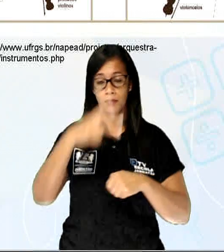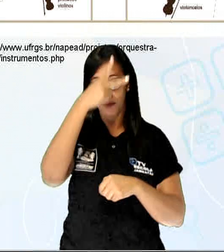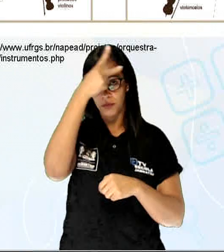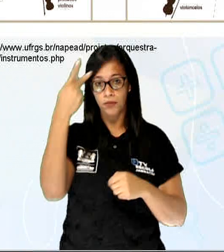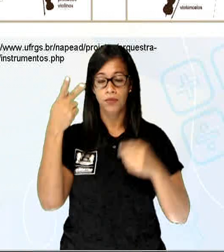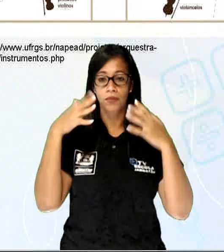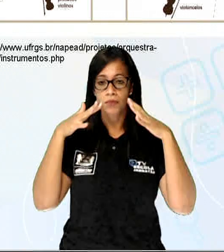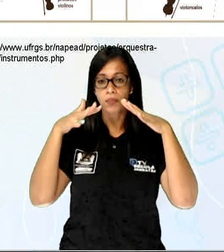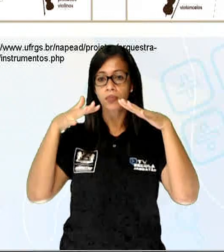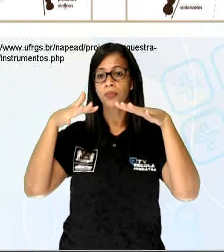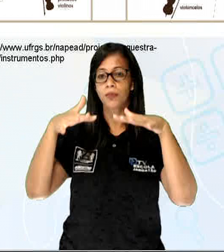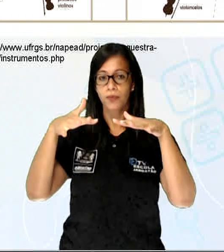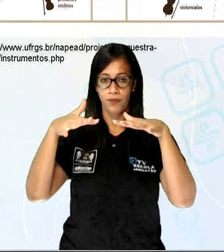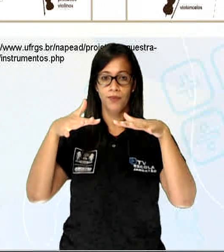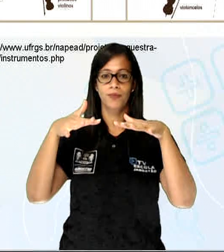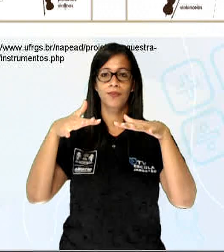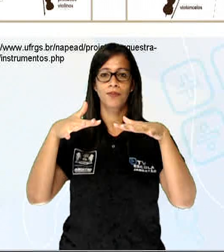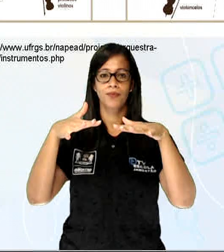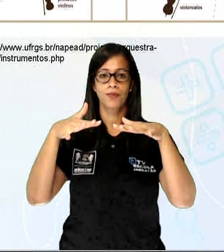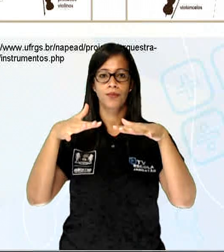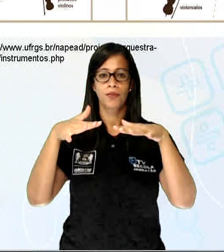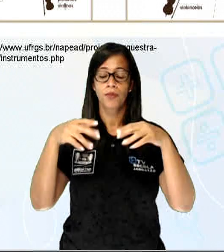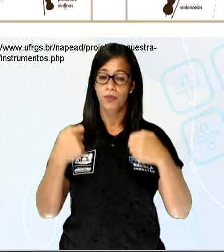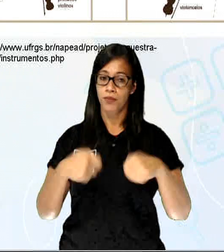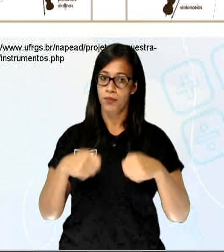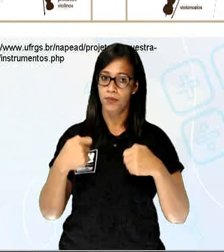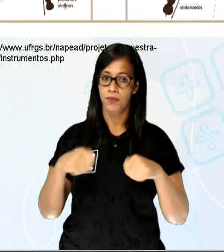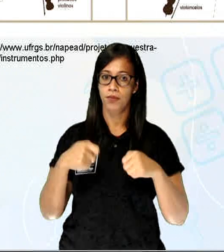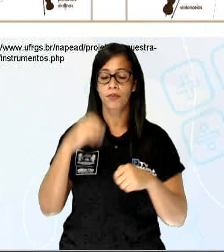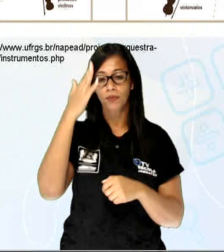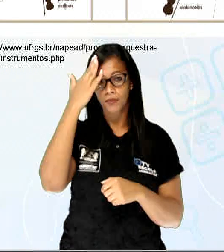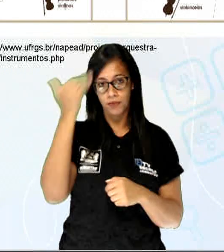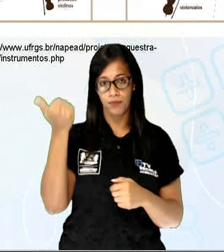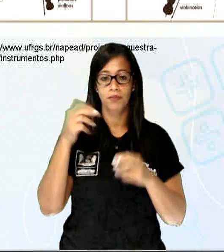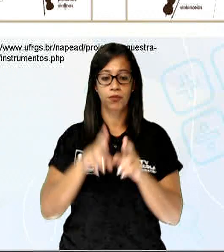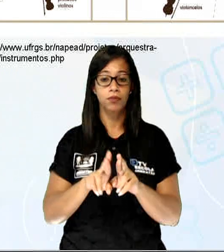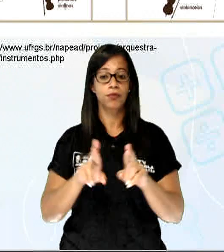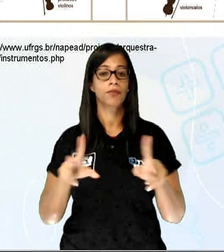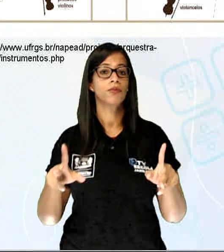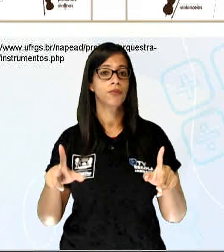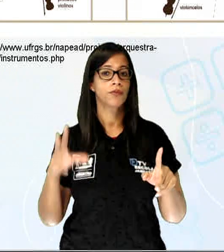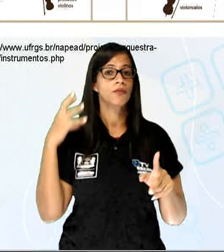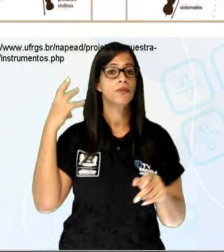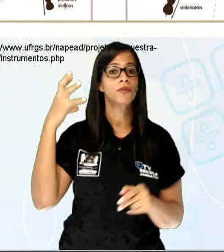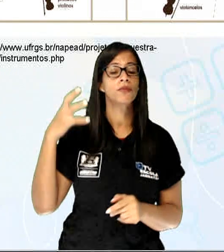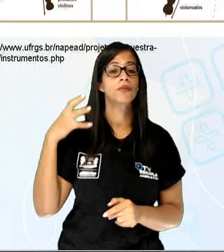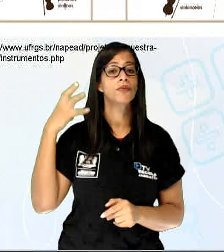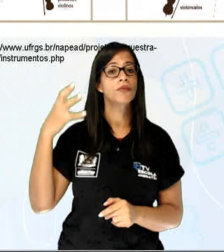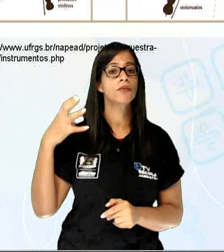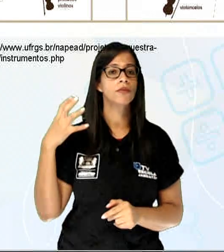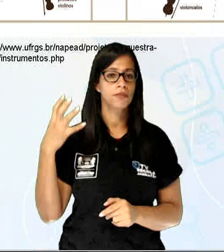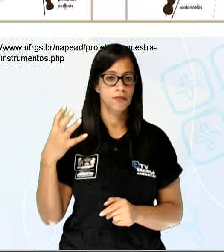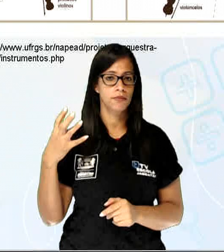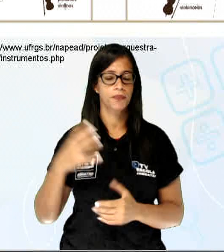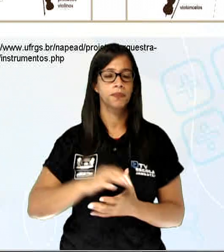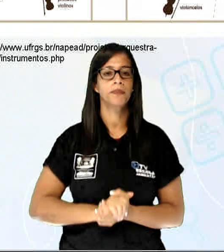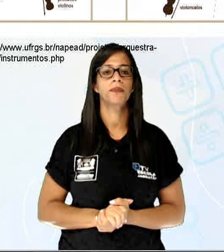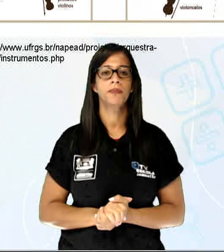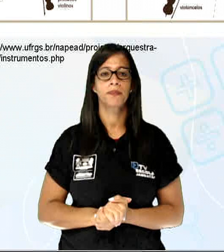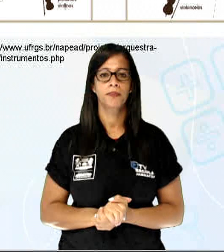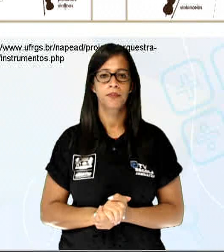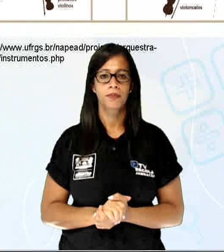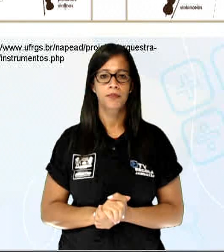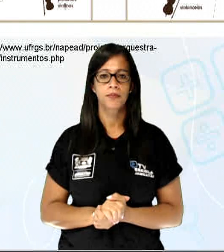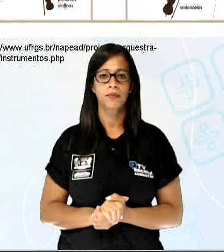a um concerto, consiga distinguir e ouvir todos os instrumentos que estão sendo executados no momento. Para